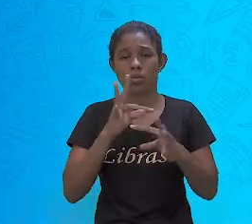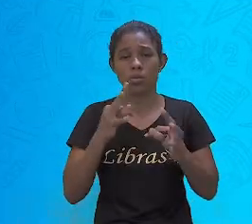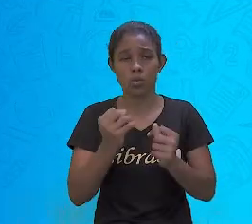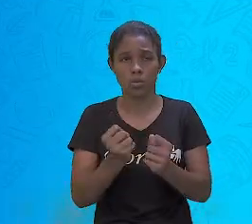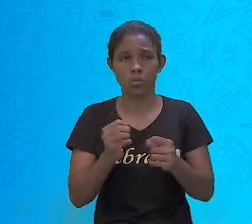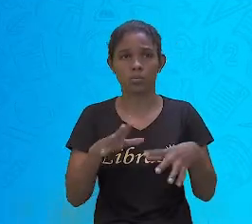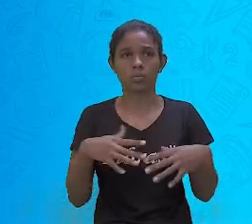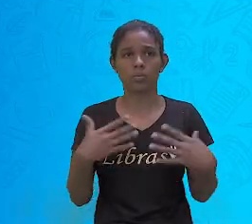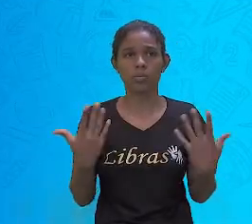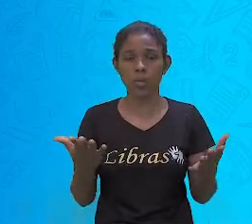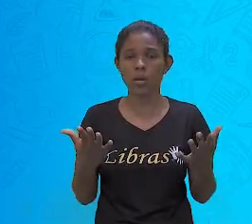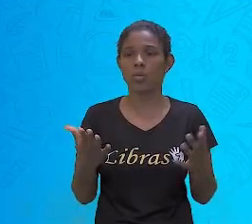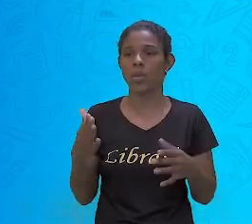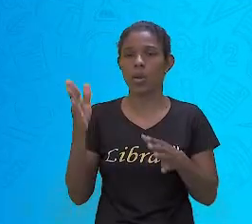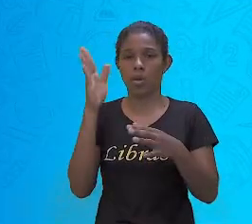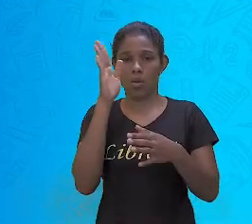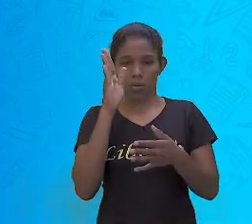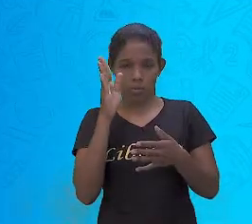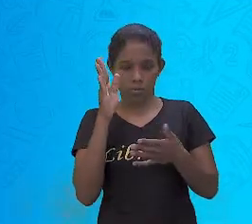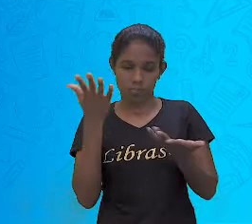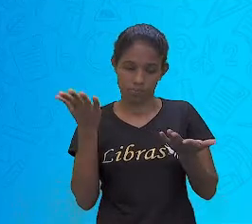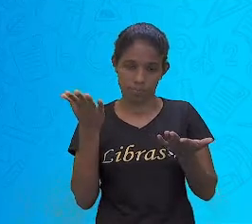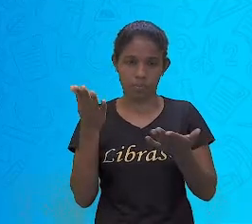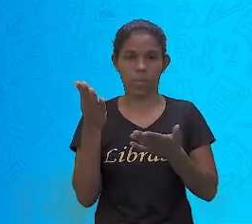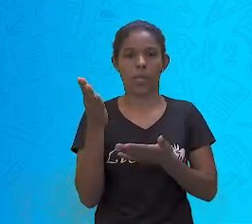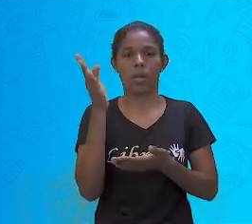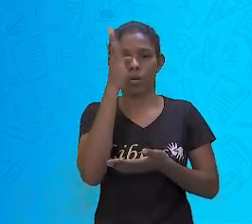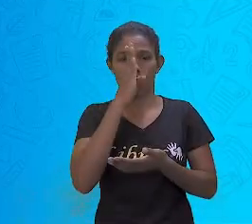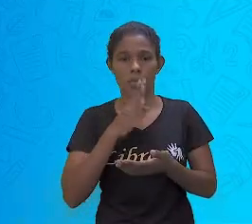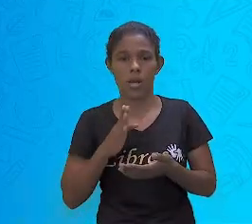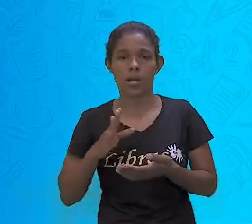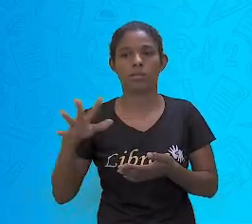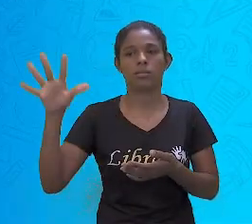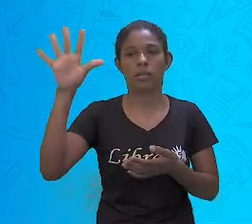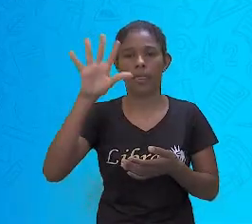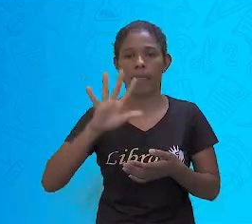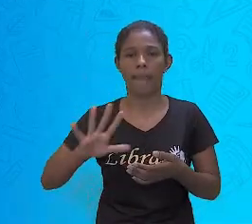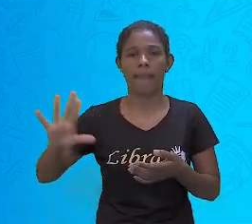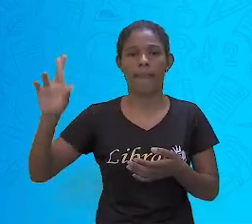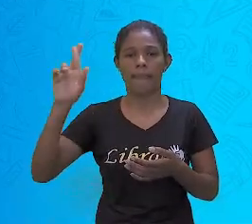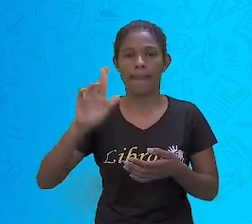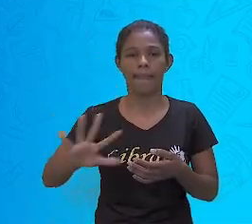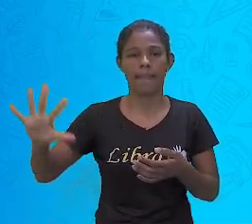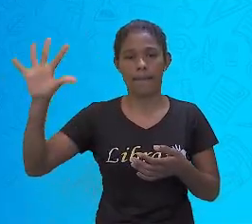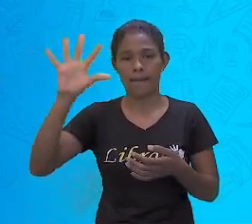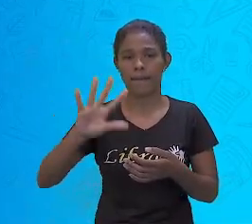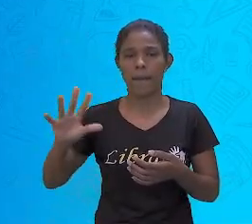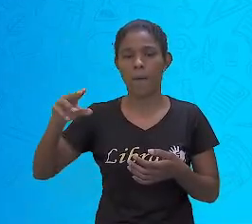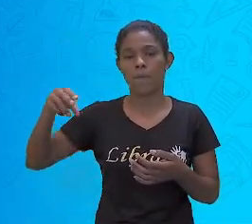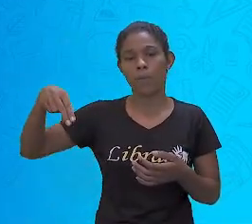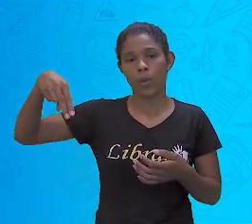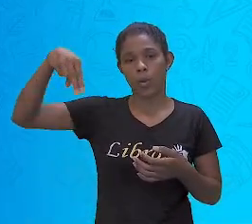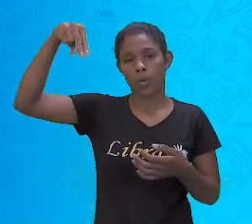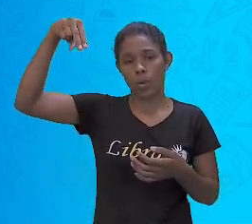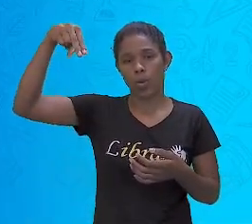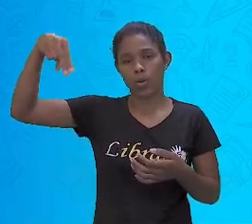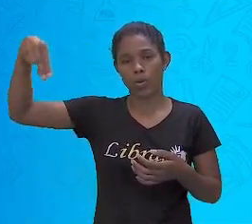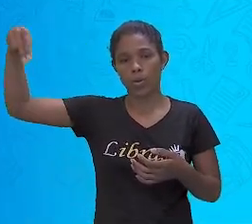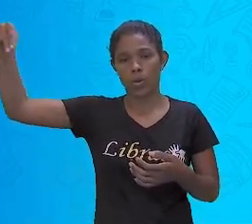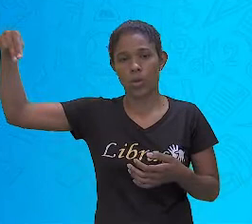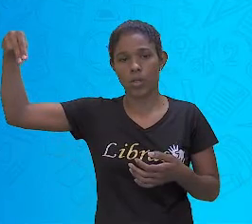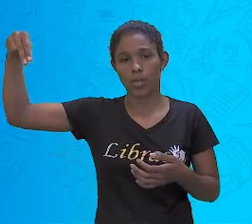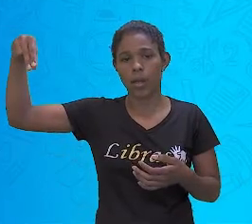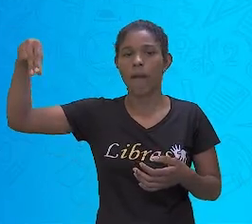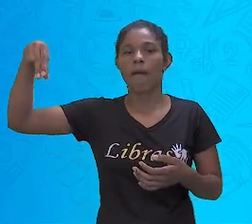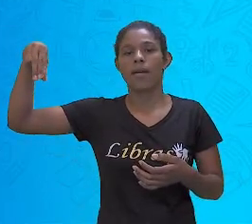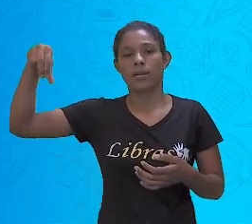5 regiões. Região Norte, Região Nordeste, Região Centro-Oeste,